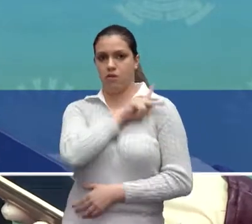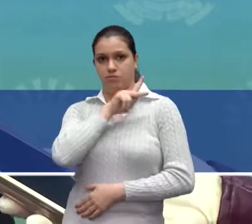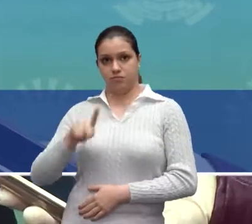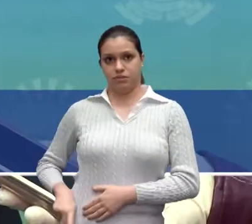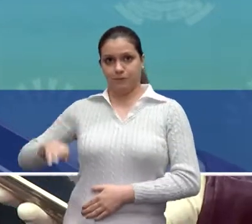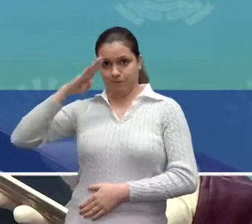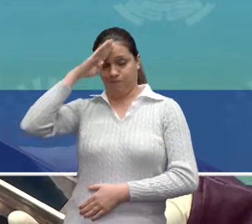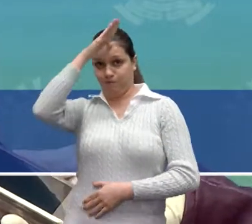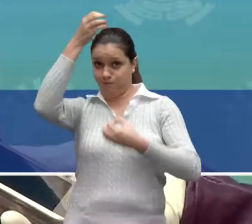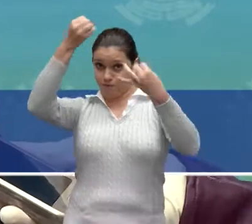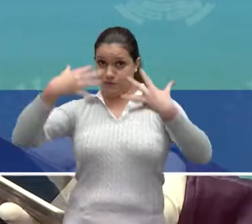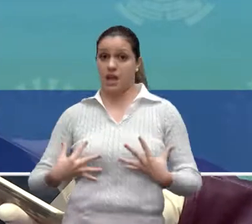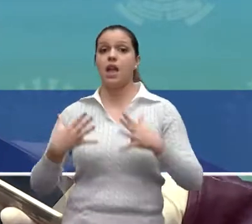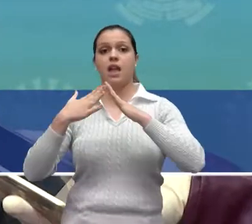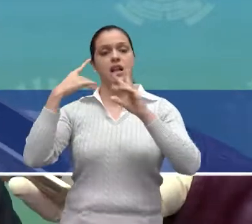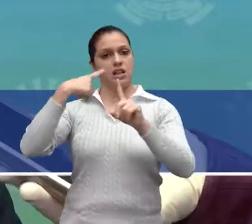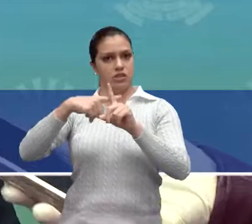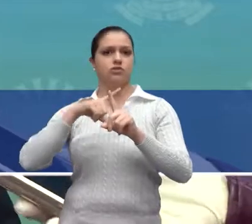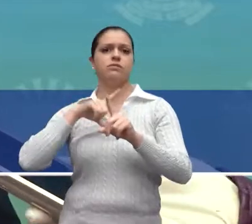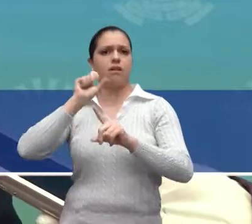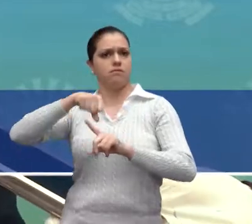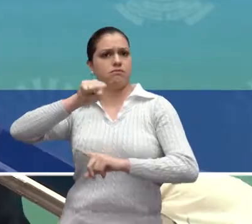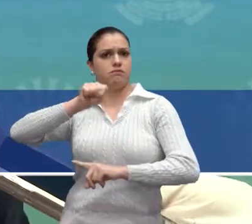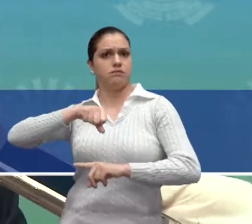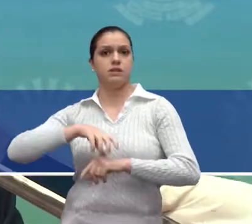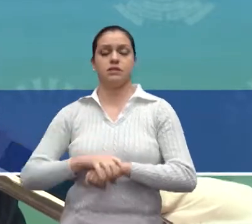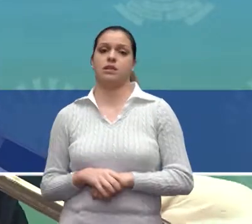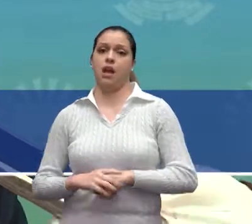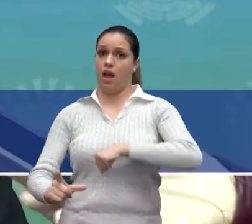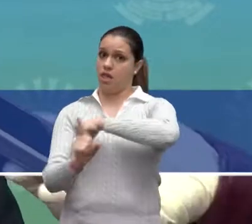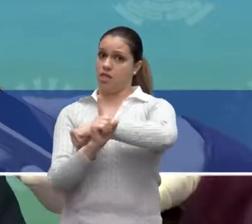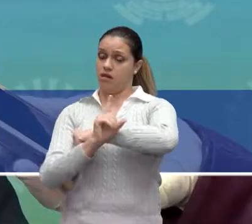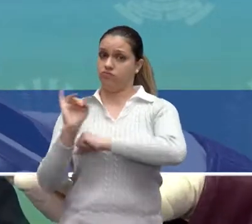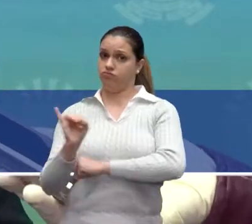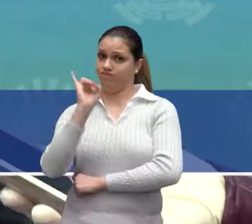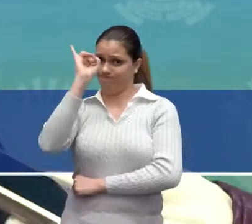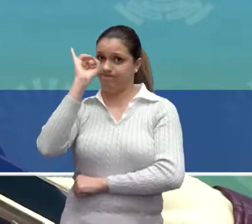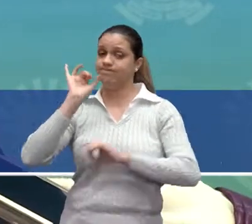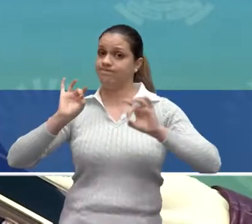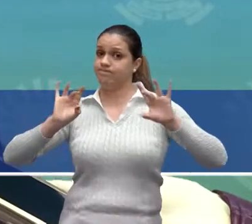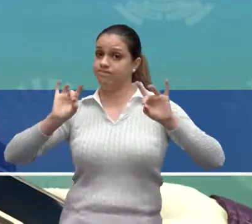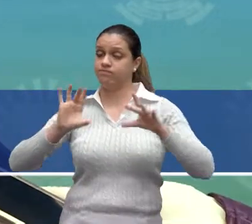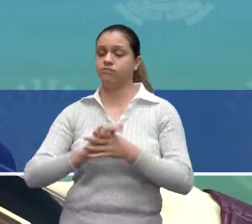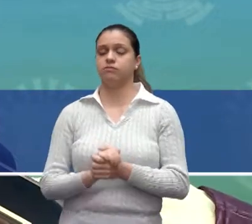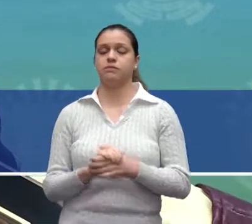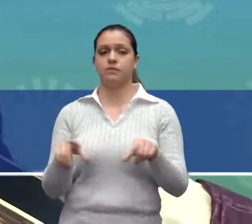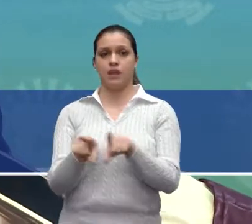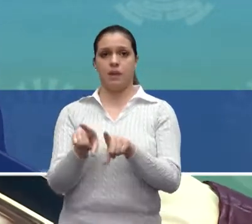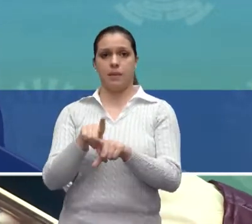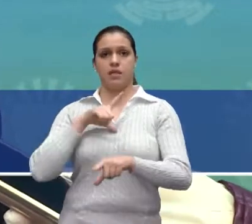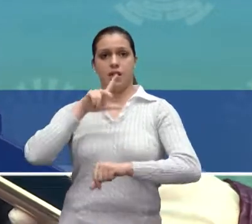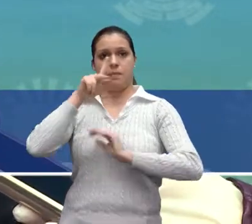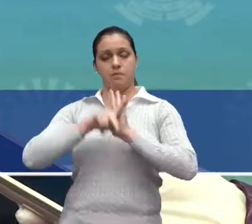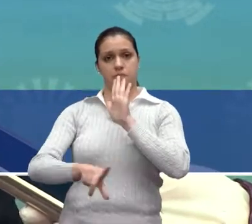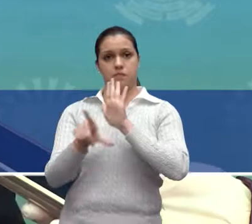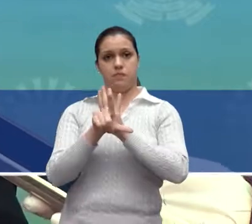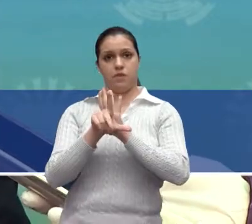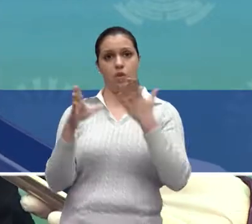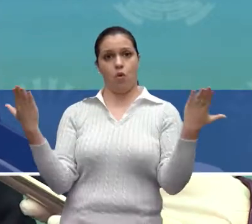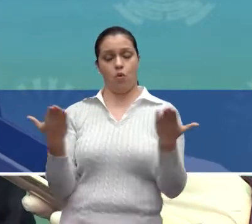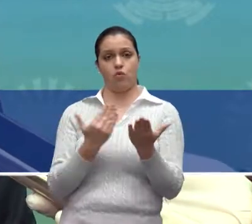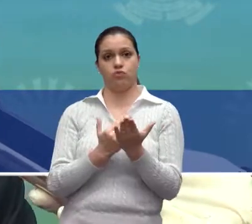foi colocado pelo presidente Jair Bolsonaro, que as igrejas fazem parte do atendimento essencial, e aí tem esse projeto